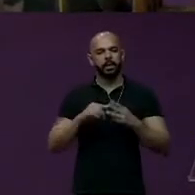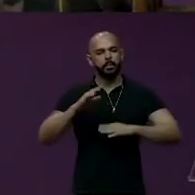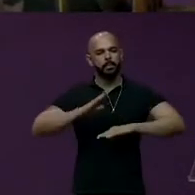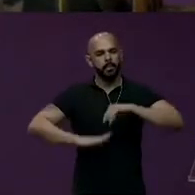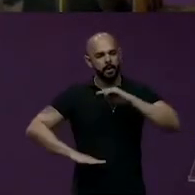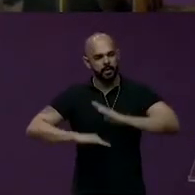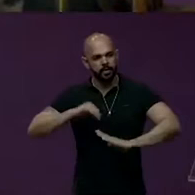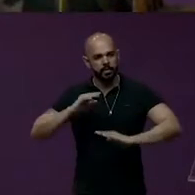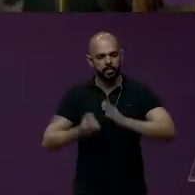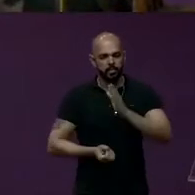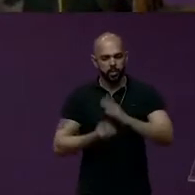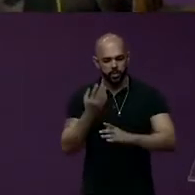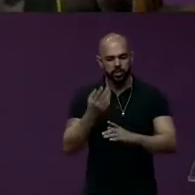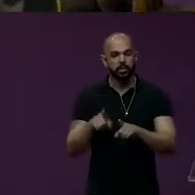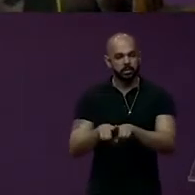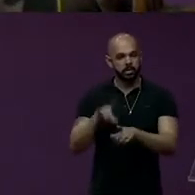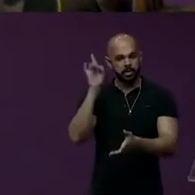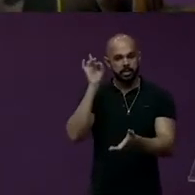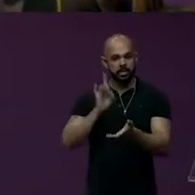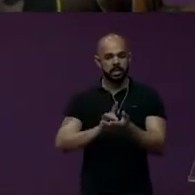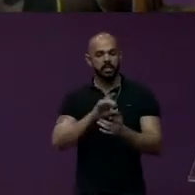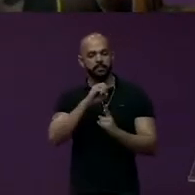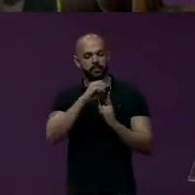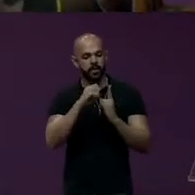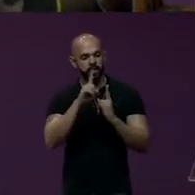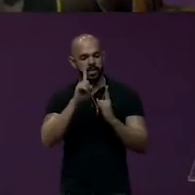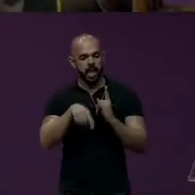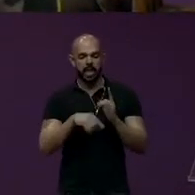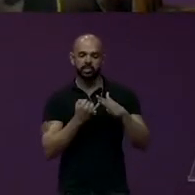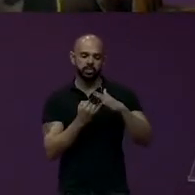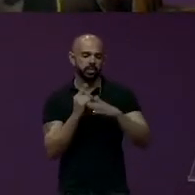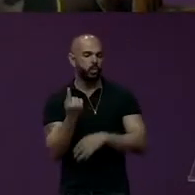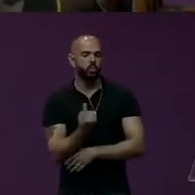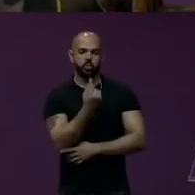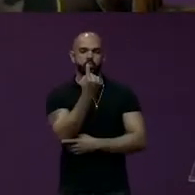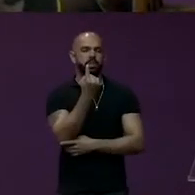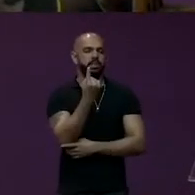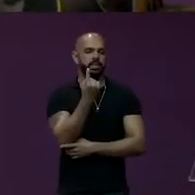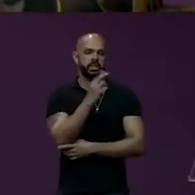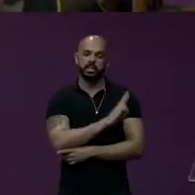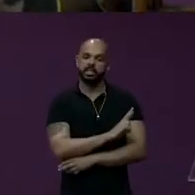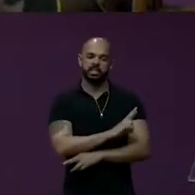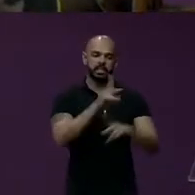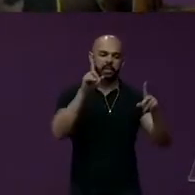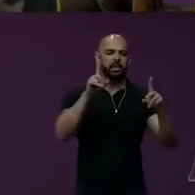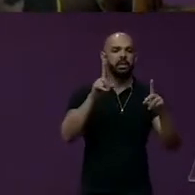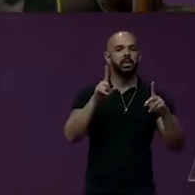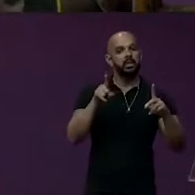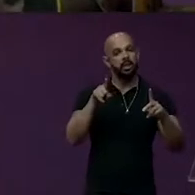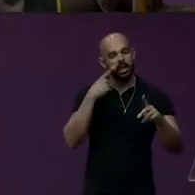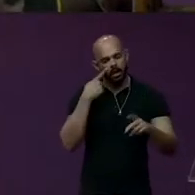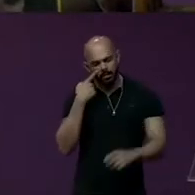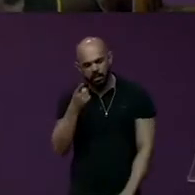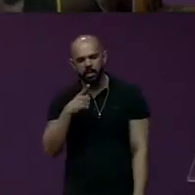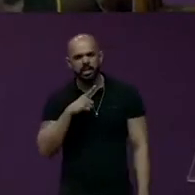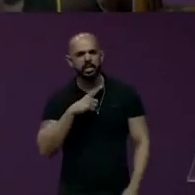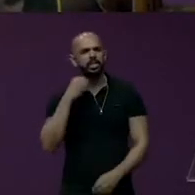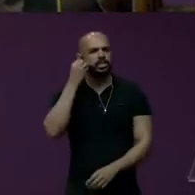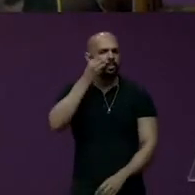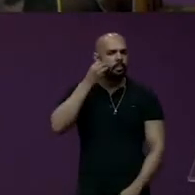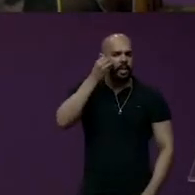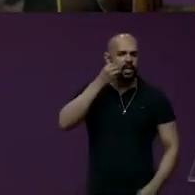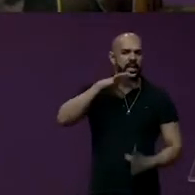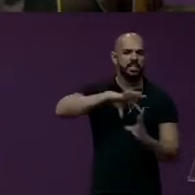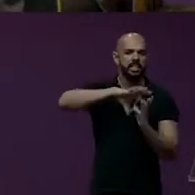produção, porque, de fato, a Fiocruz é uma instituição única. Isso nós vemos quando estamos lidando com as